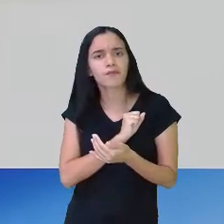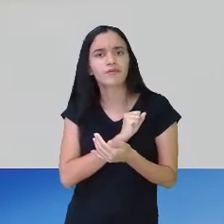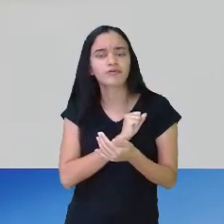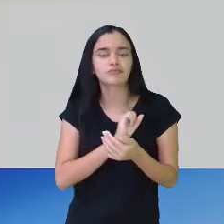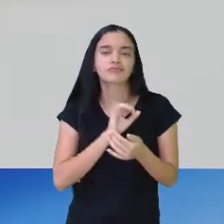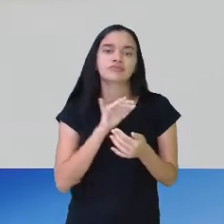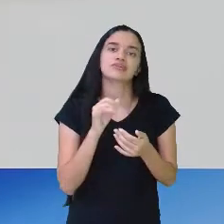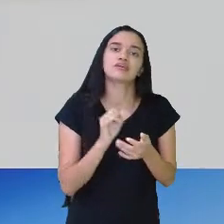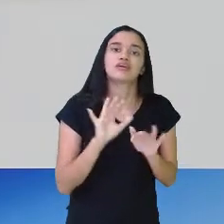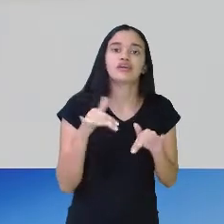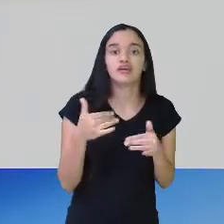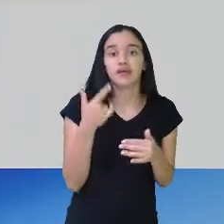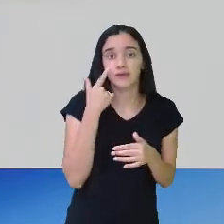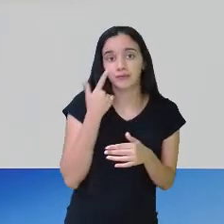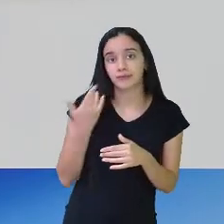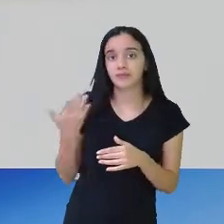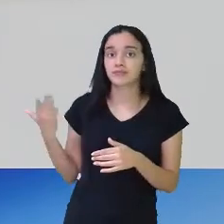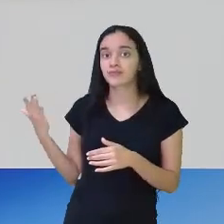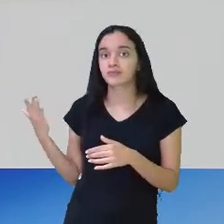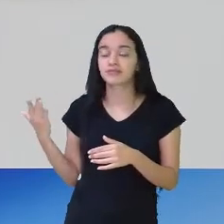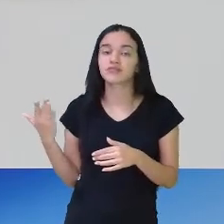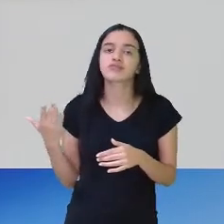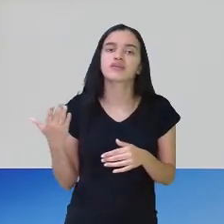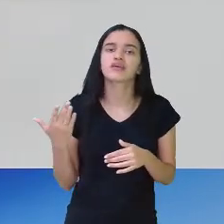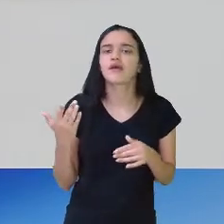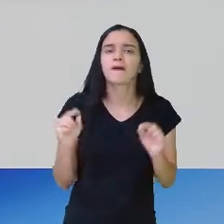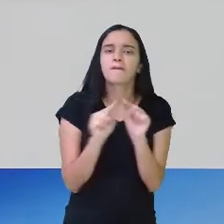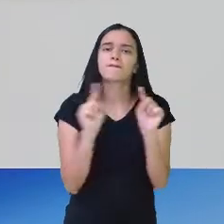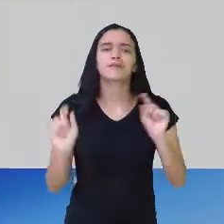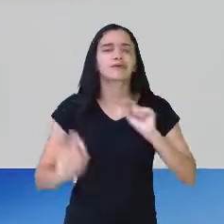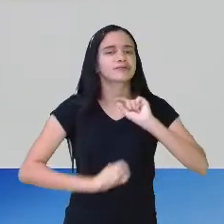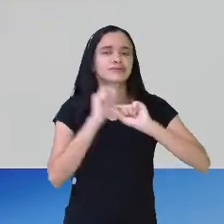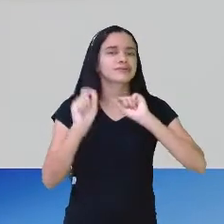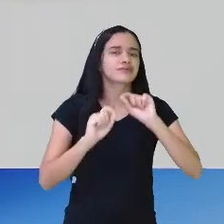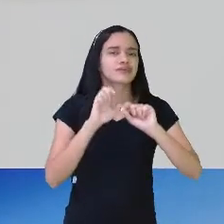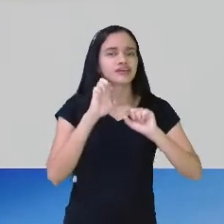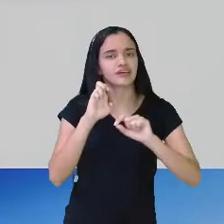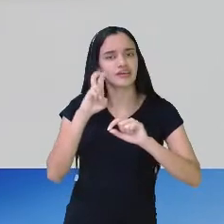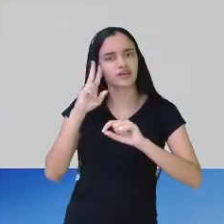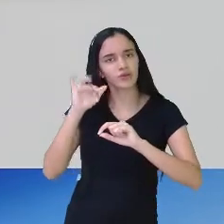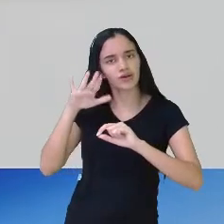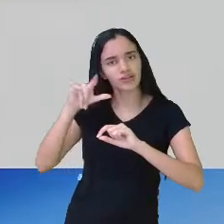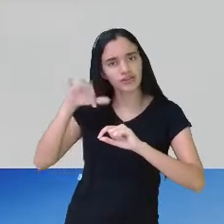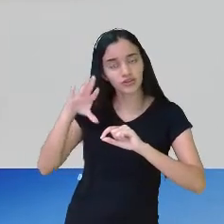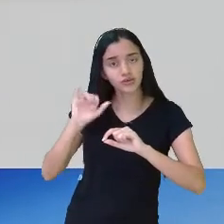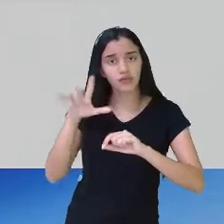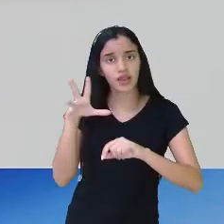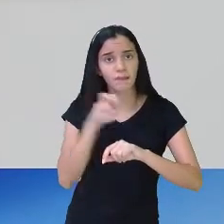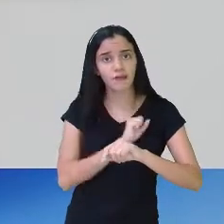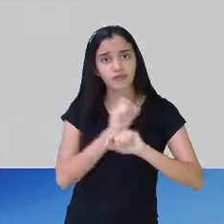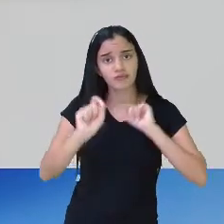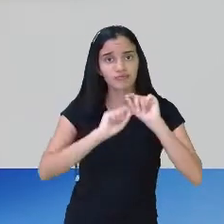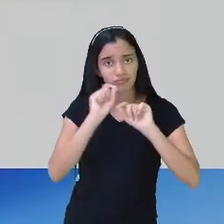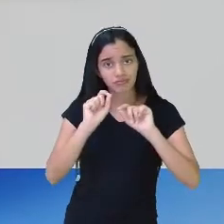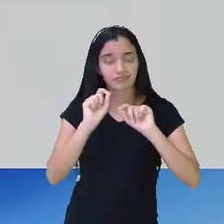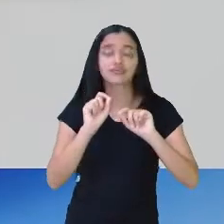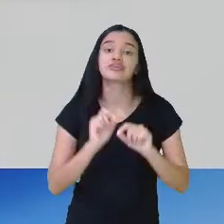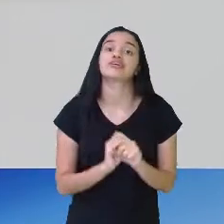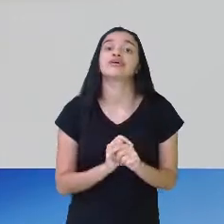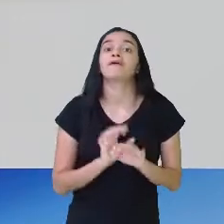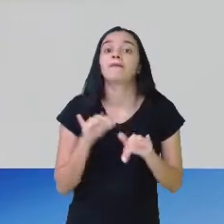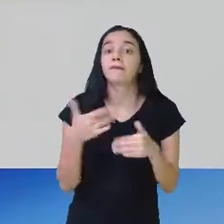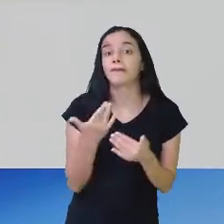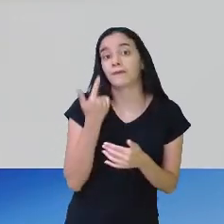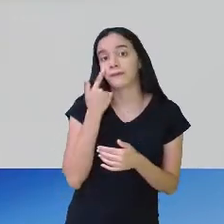Professor da lição, mas o eu lírico amava tanto que a única coisa que ele aprendeu mesmo foi amar.